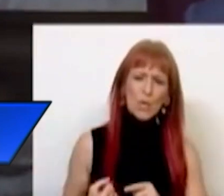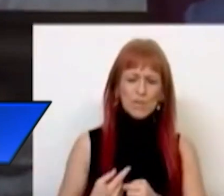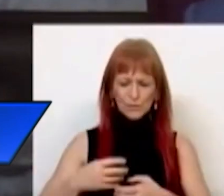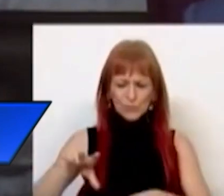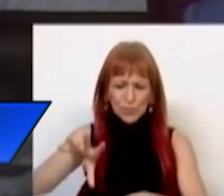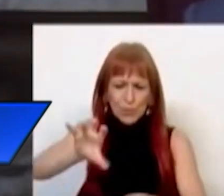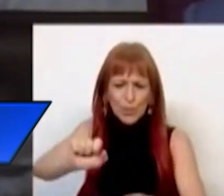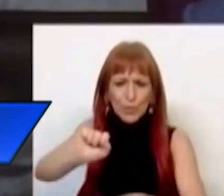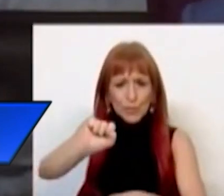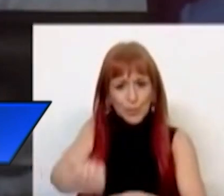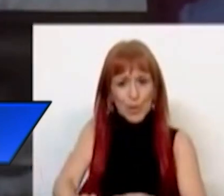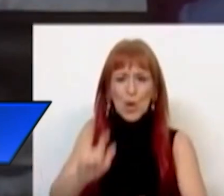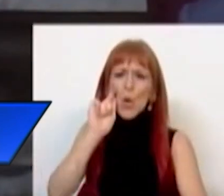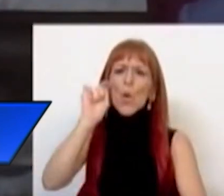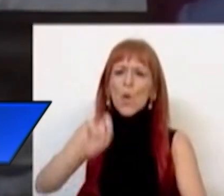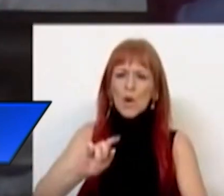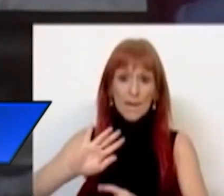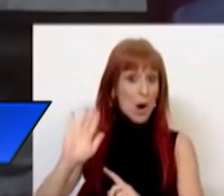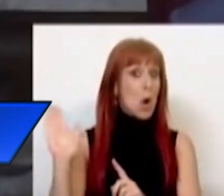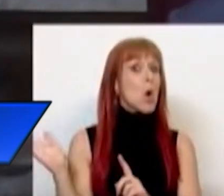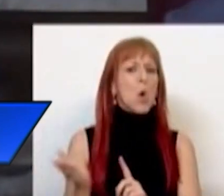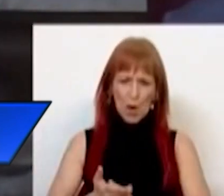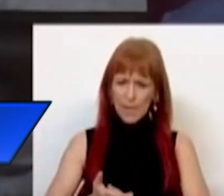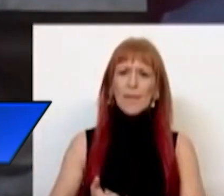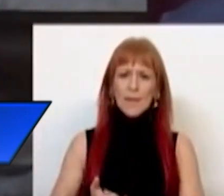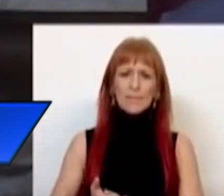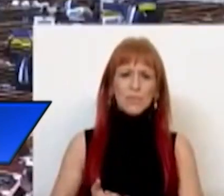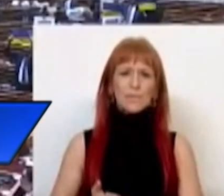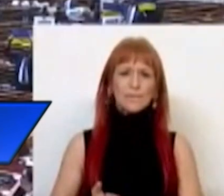integridade territorial da Ucrânia